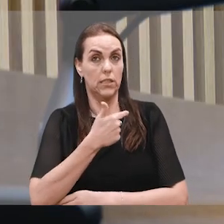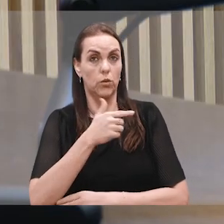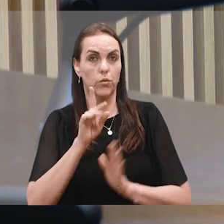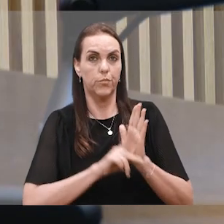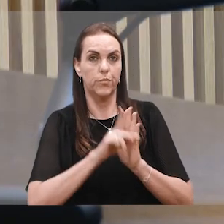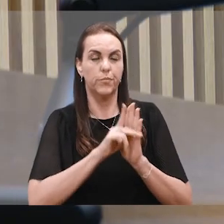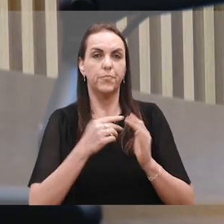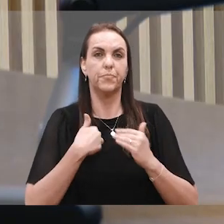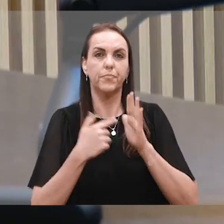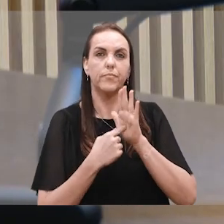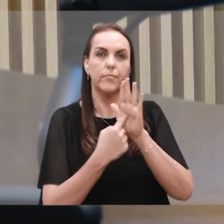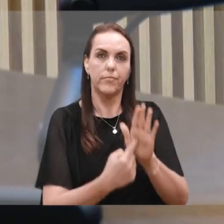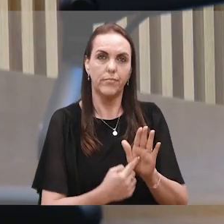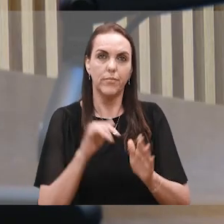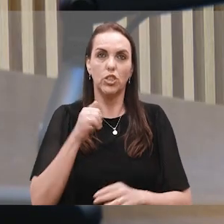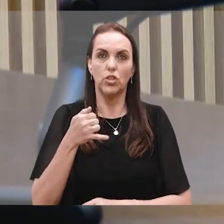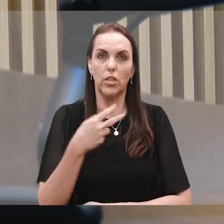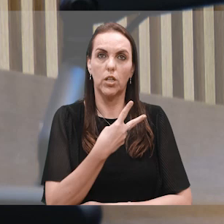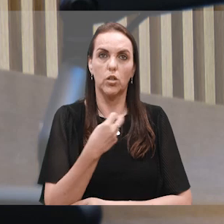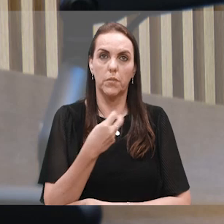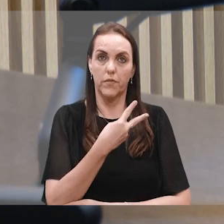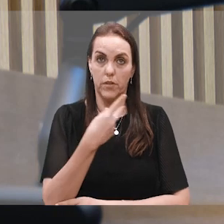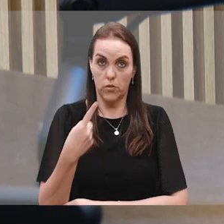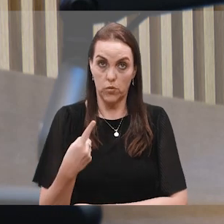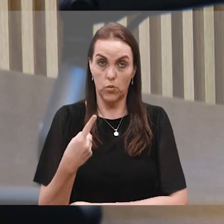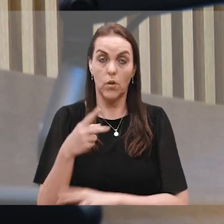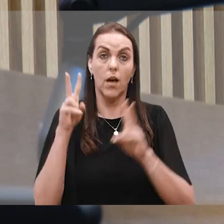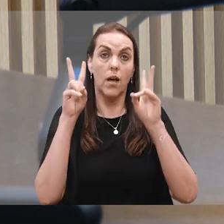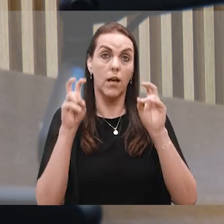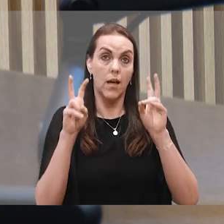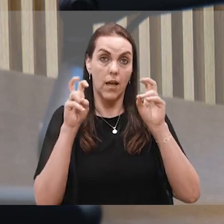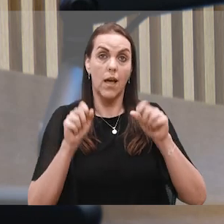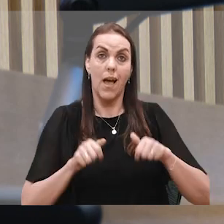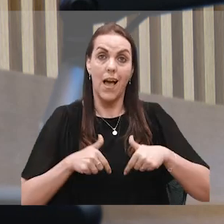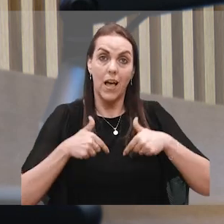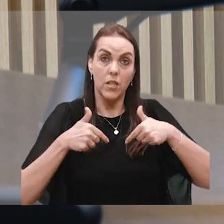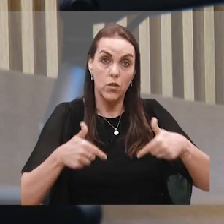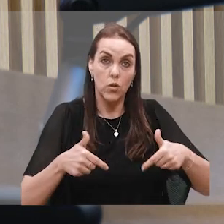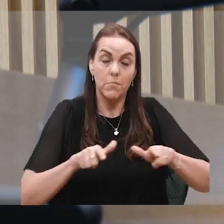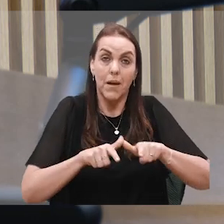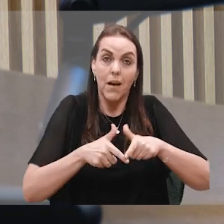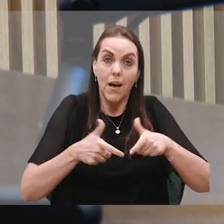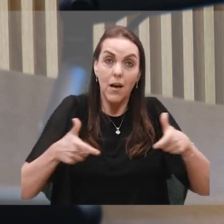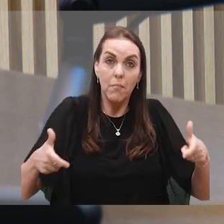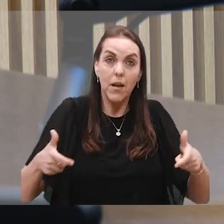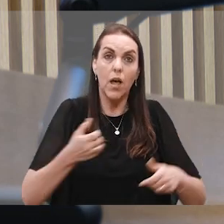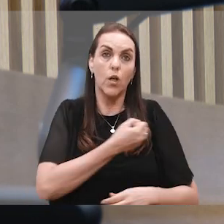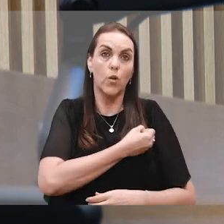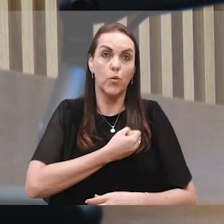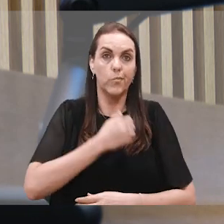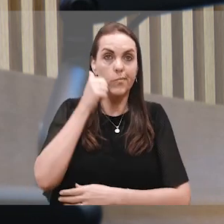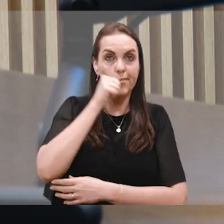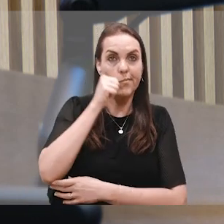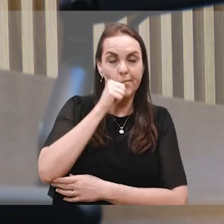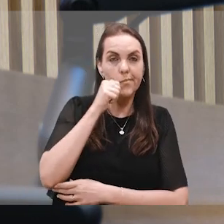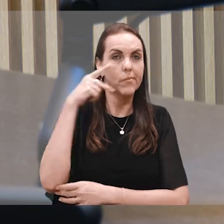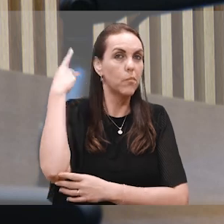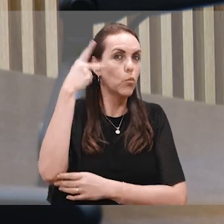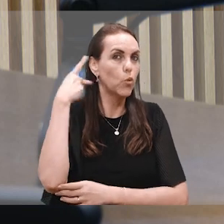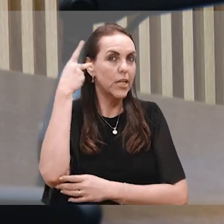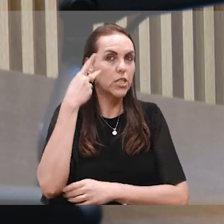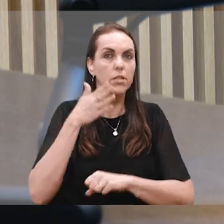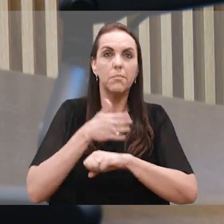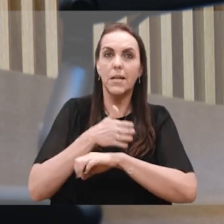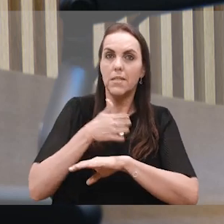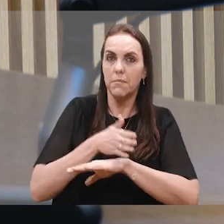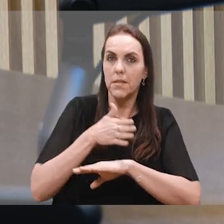projeto que eu apresentei lá também em janeiro de 2021 foi sobre ações para ampliar o número de mulheres na política,